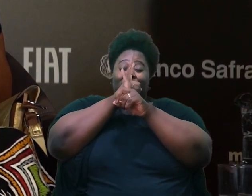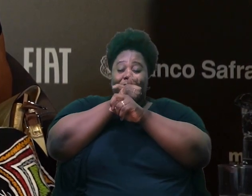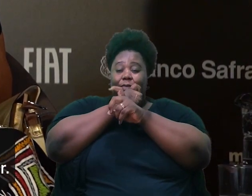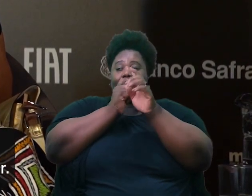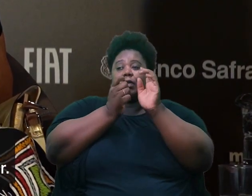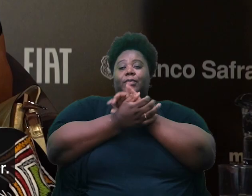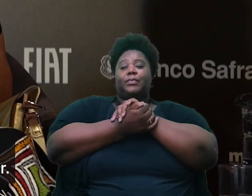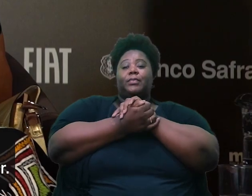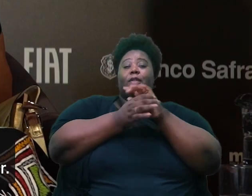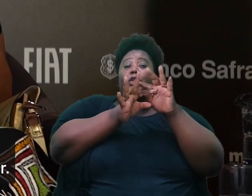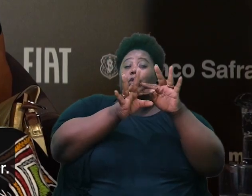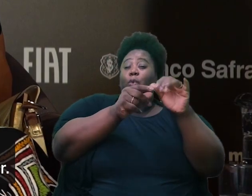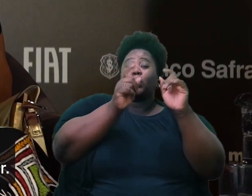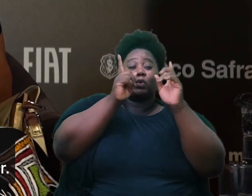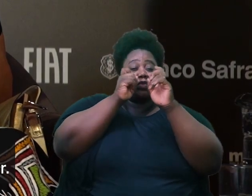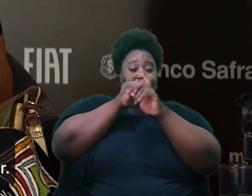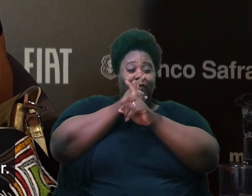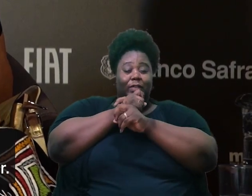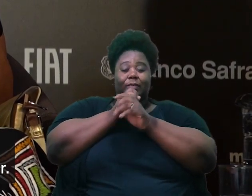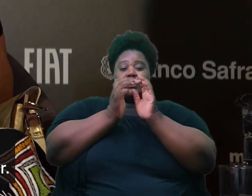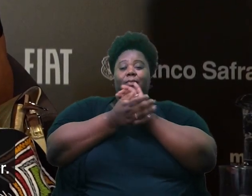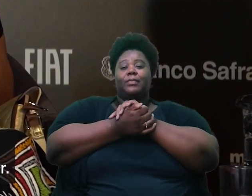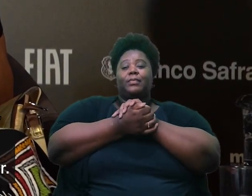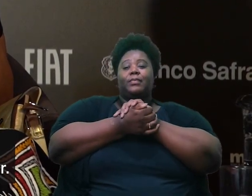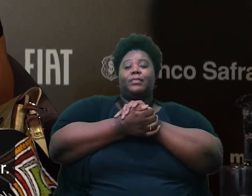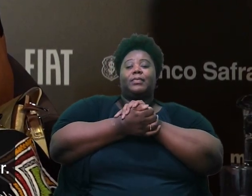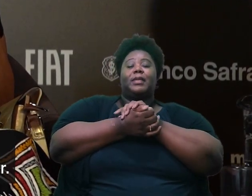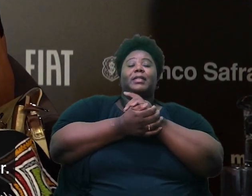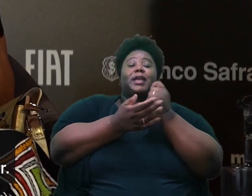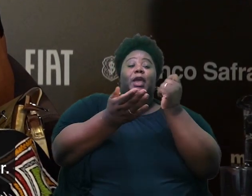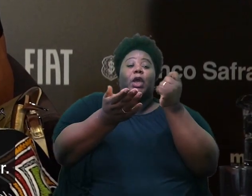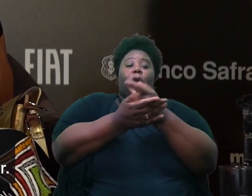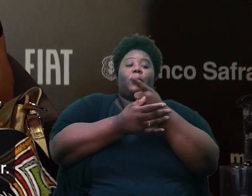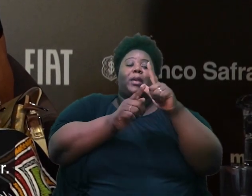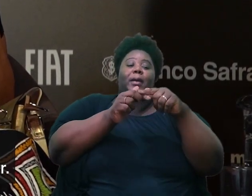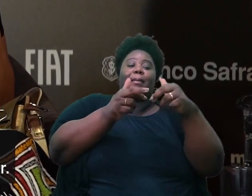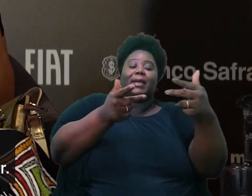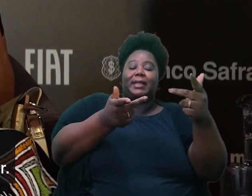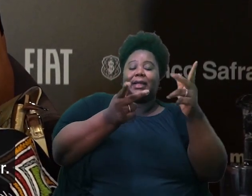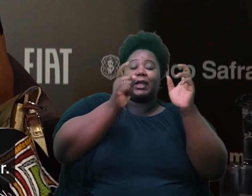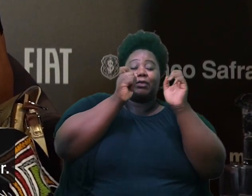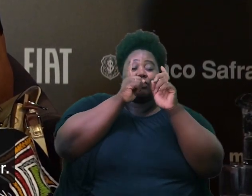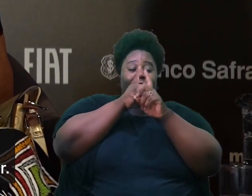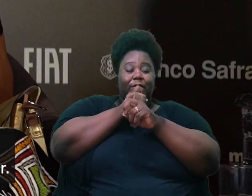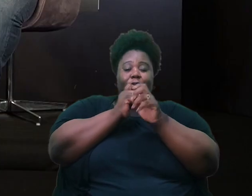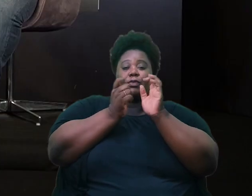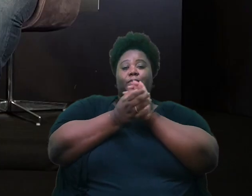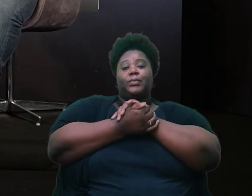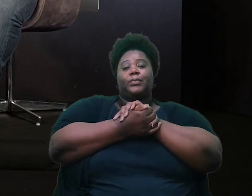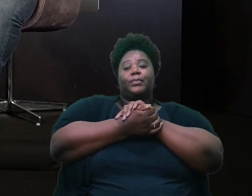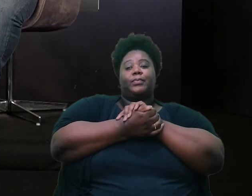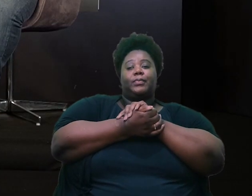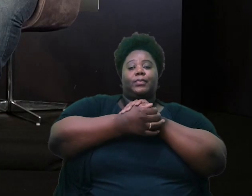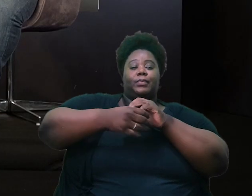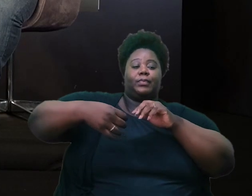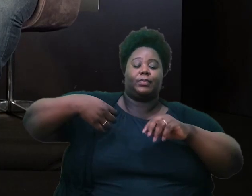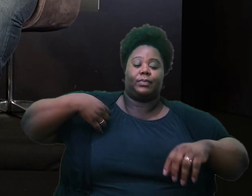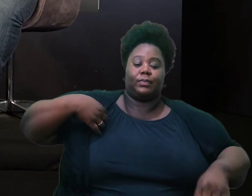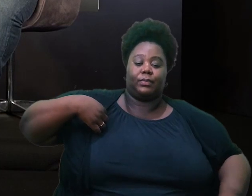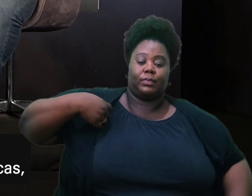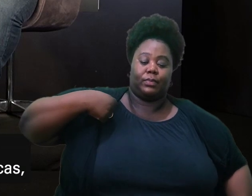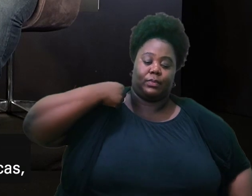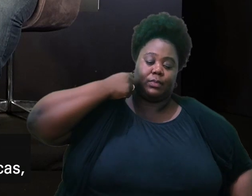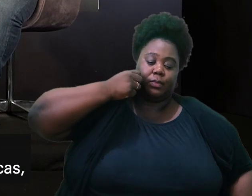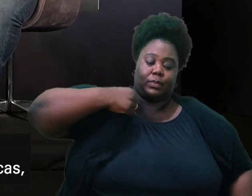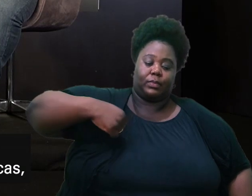imensas. Tudo era difícil. Até comprar material para estudar, né? Mas eu,